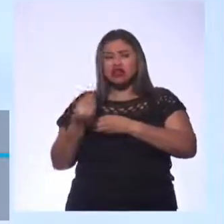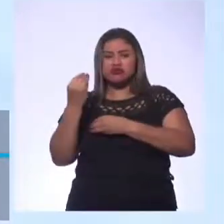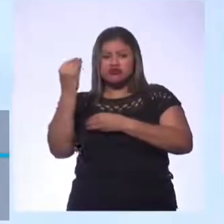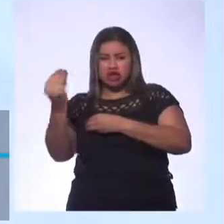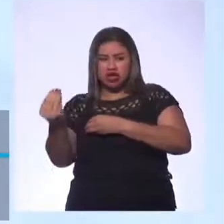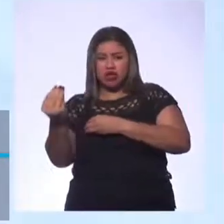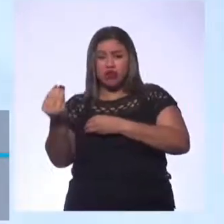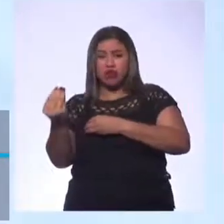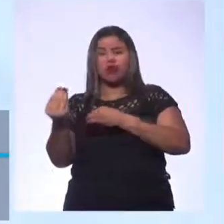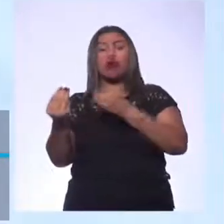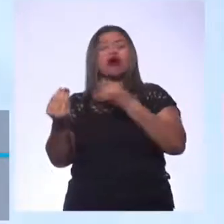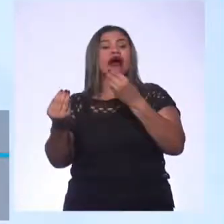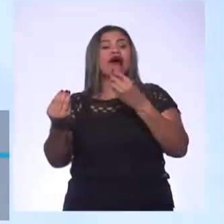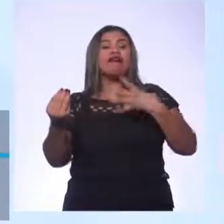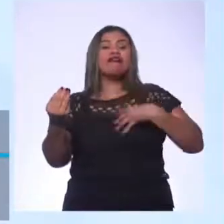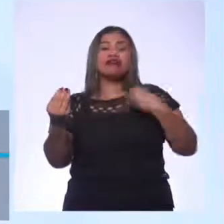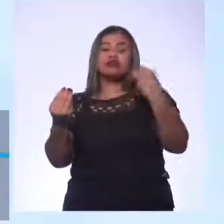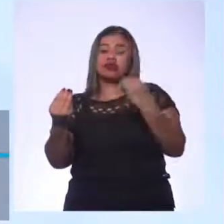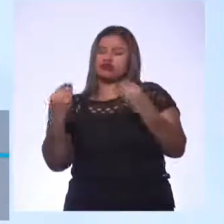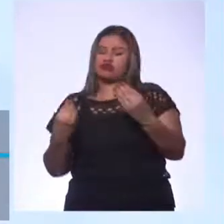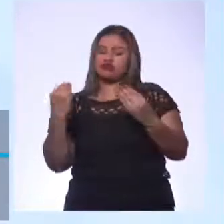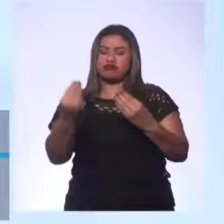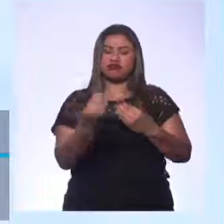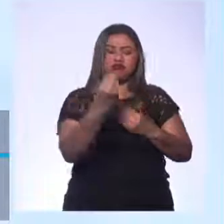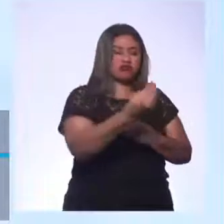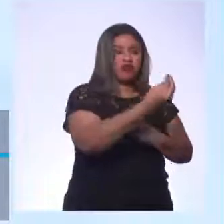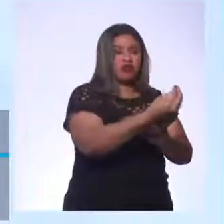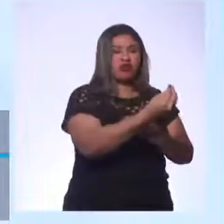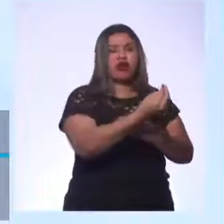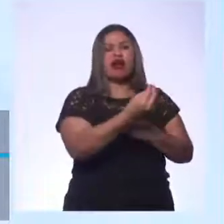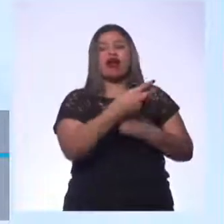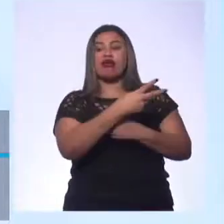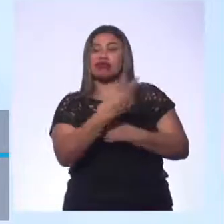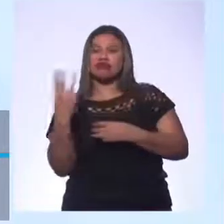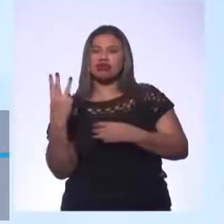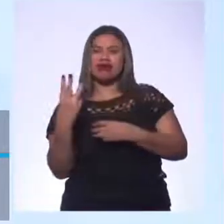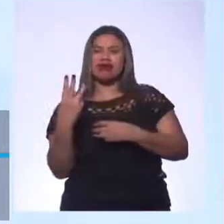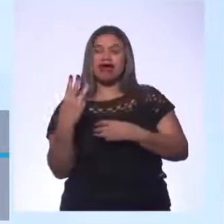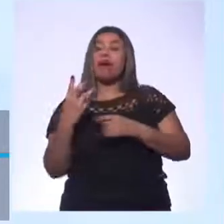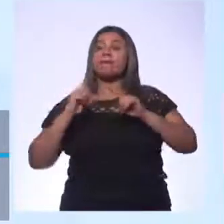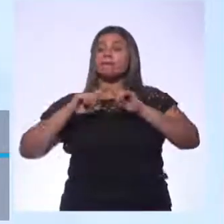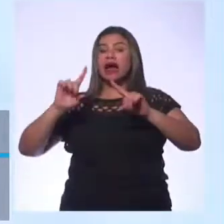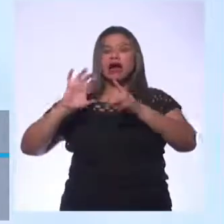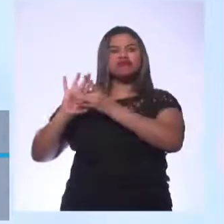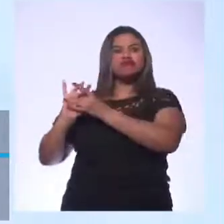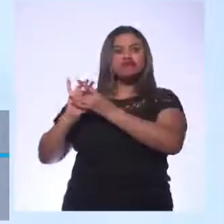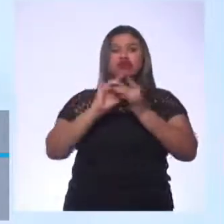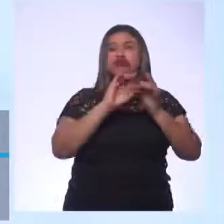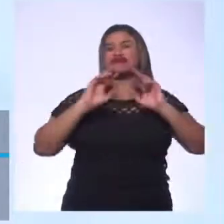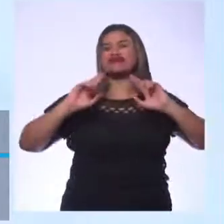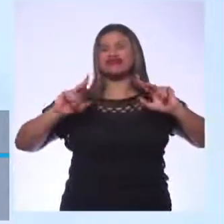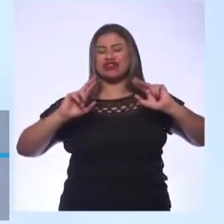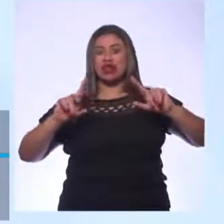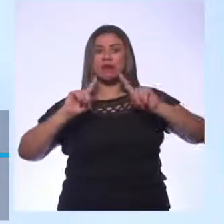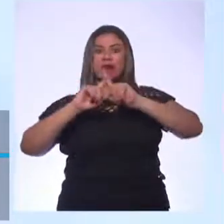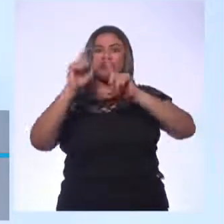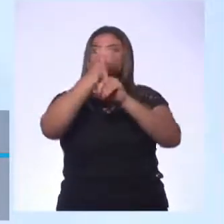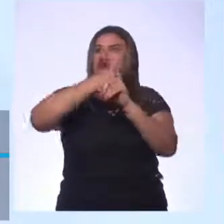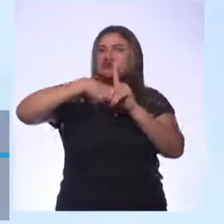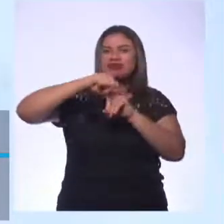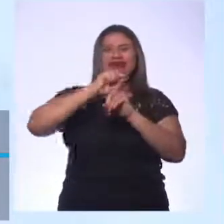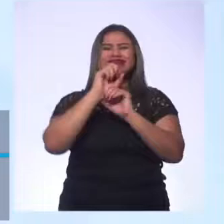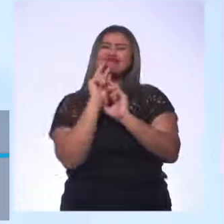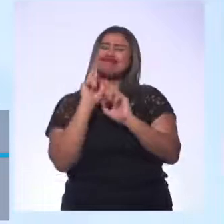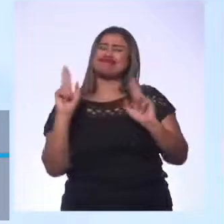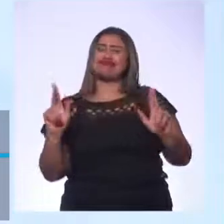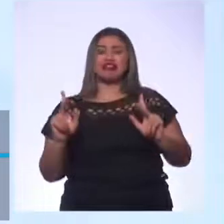os 3 irmãos e cada um fez. Mas, meu, aí tem muitas outras coisas envolvidas. E quando a gente fala de sociedade, então, né,